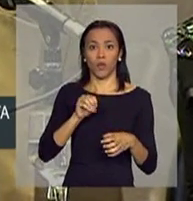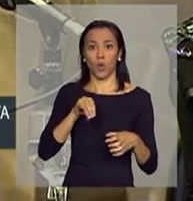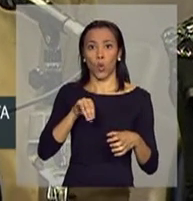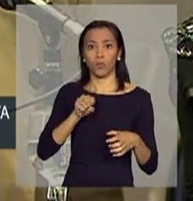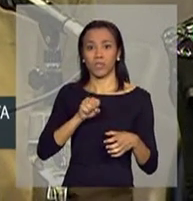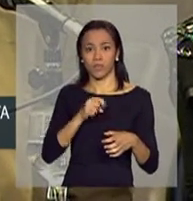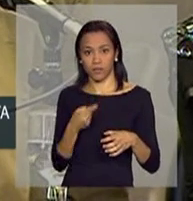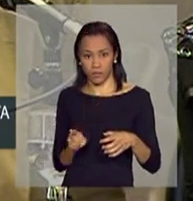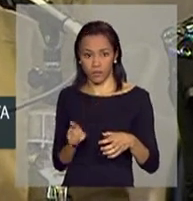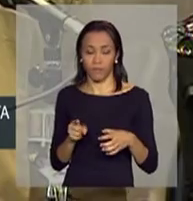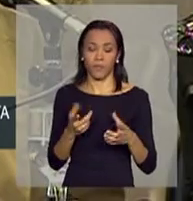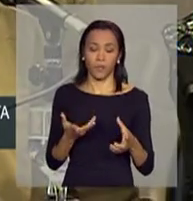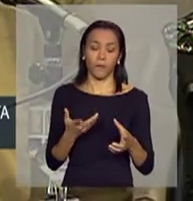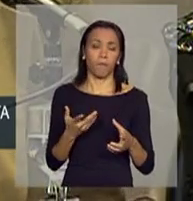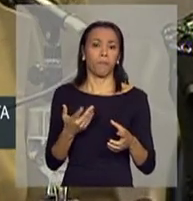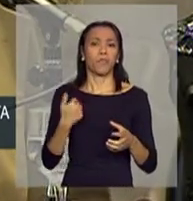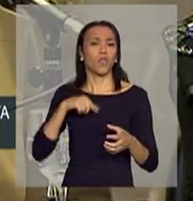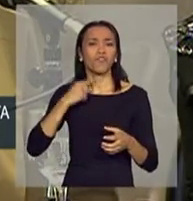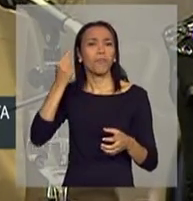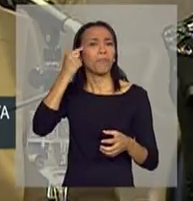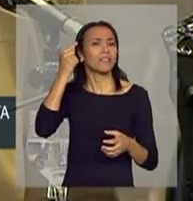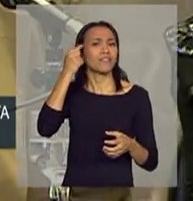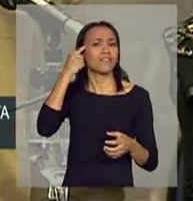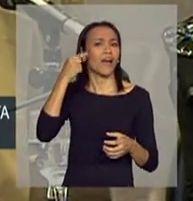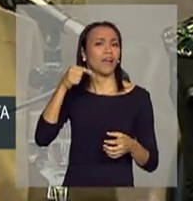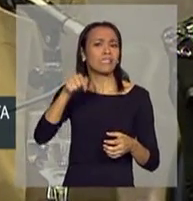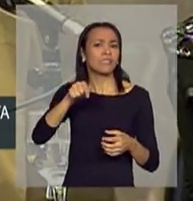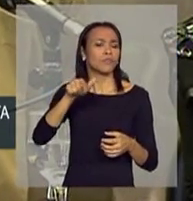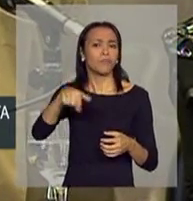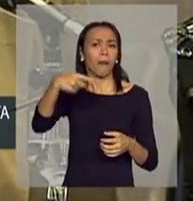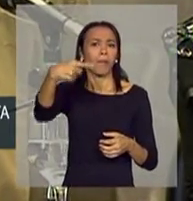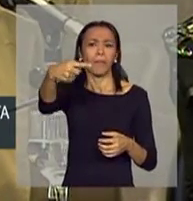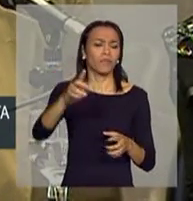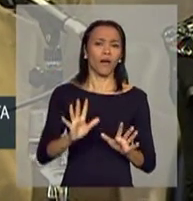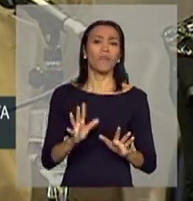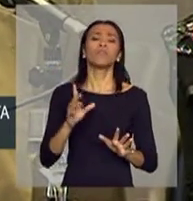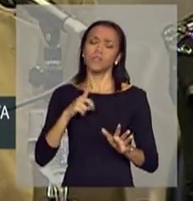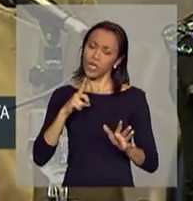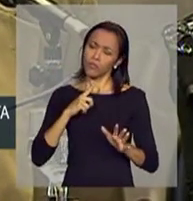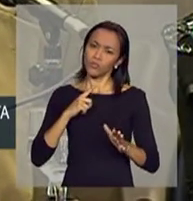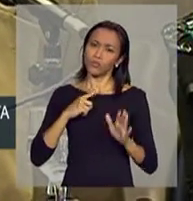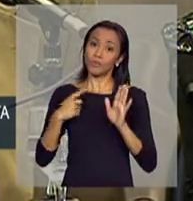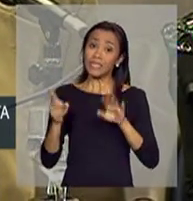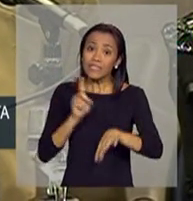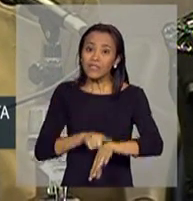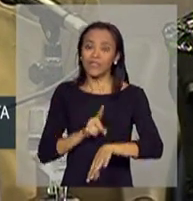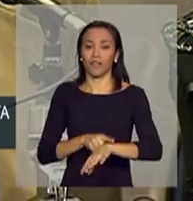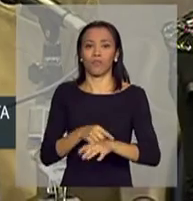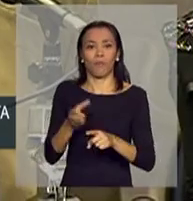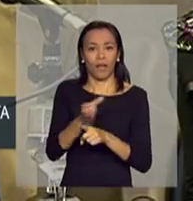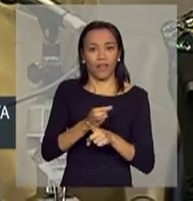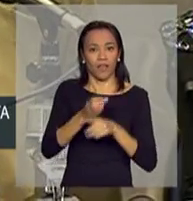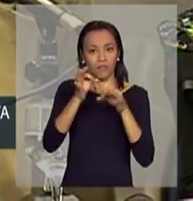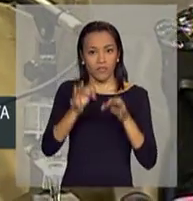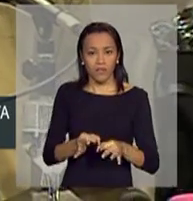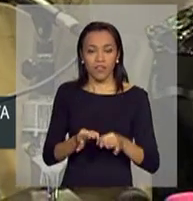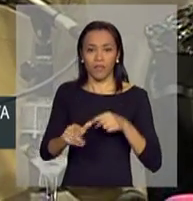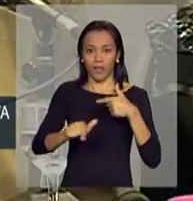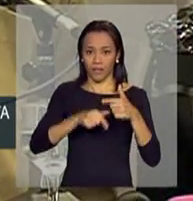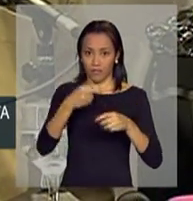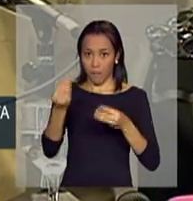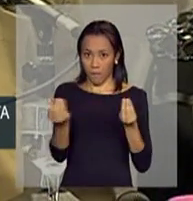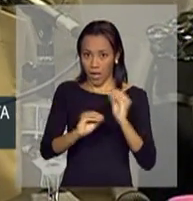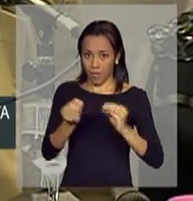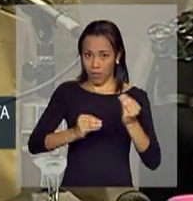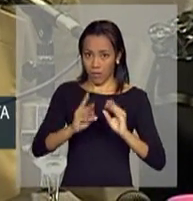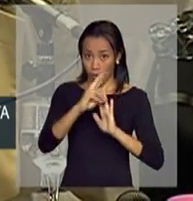disso, nós não vamos pensar nisso. E temos que ter um prazo para preparar esse relatório, senão o relatório não fica. A questão do Baltazar Garzon, ele